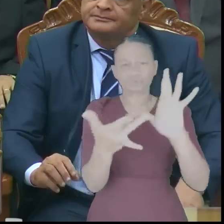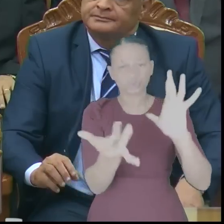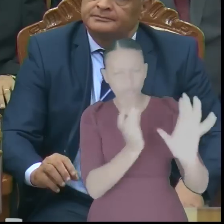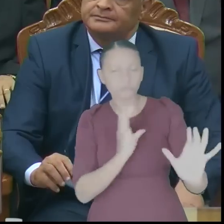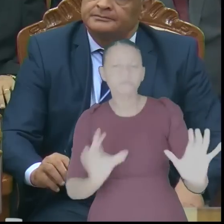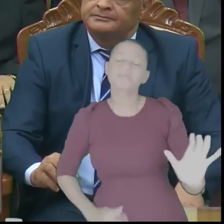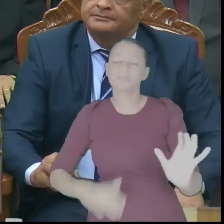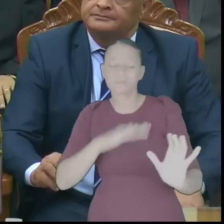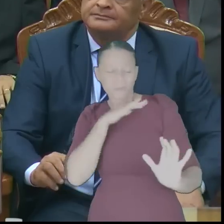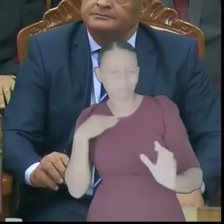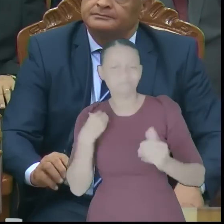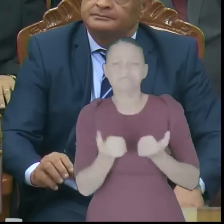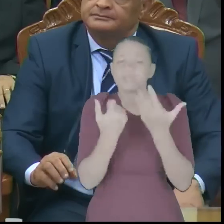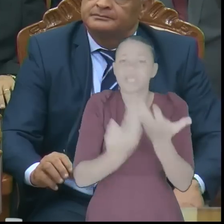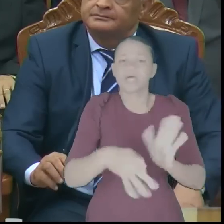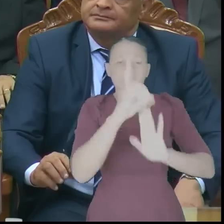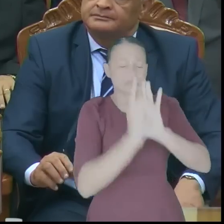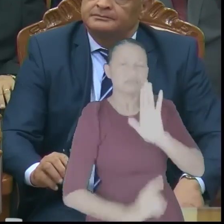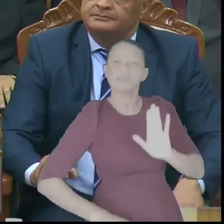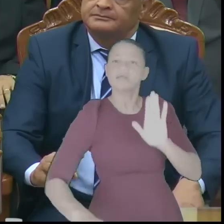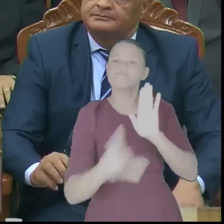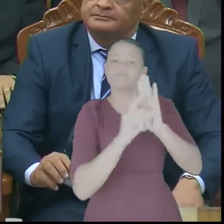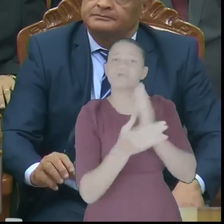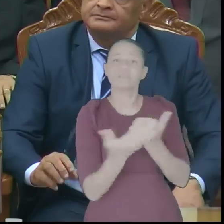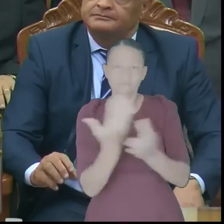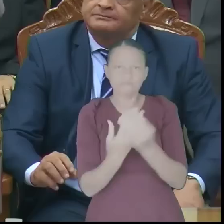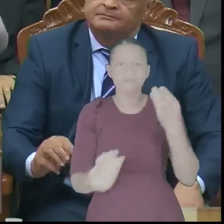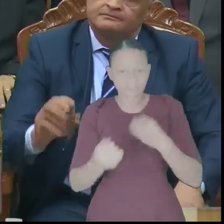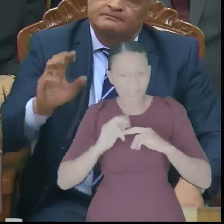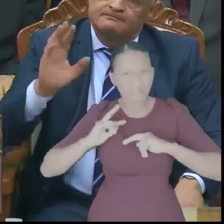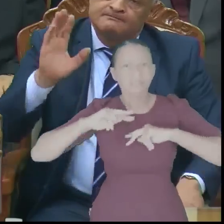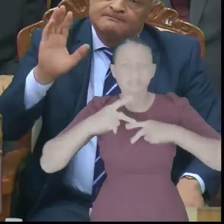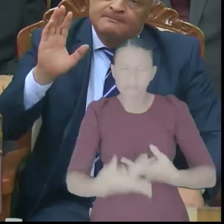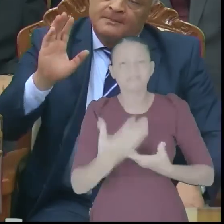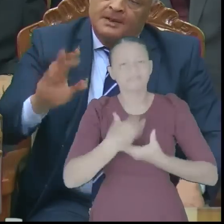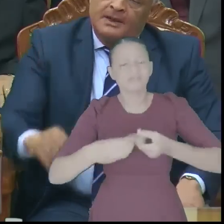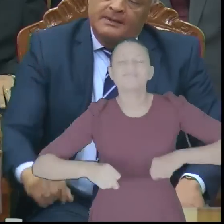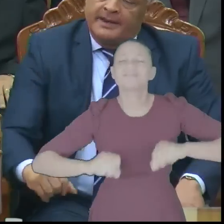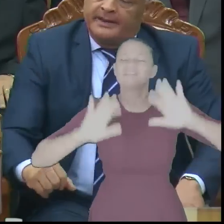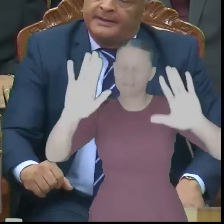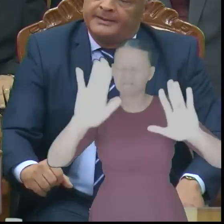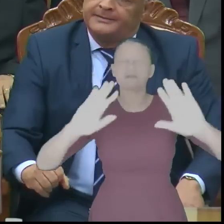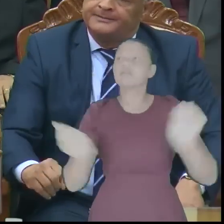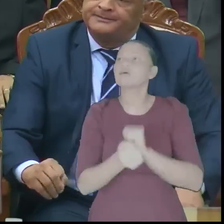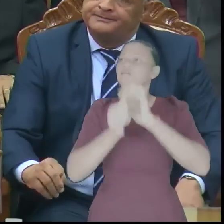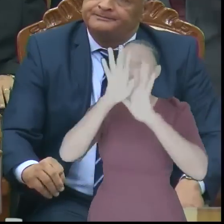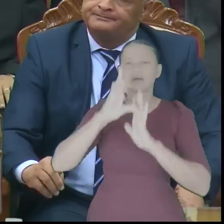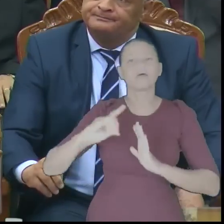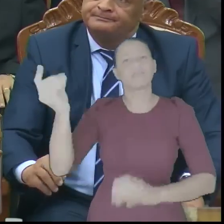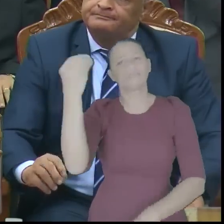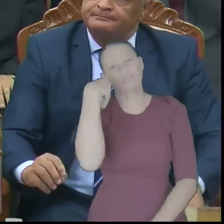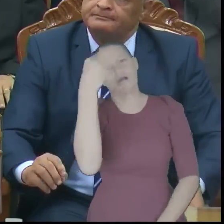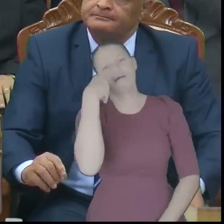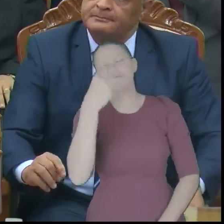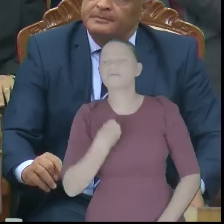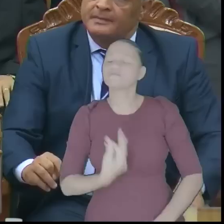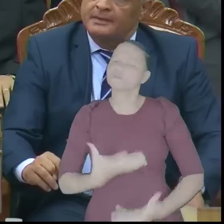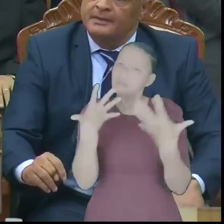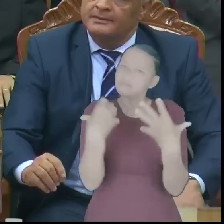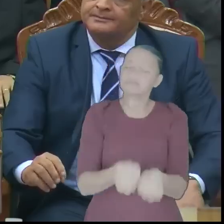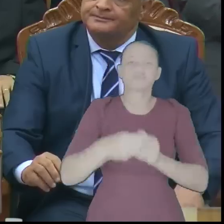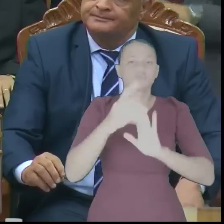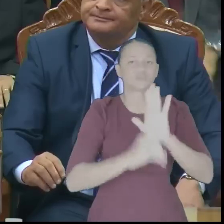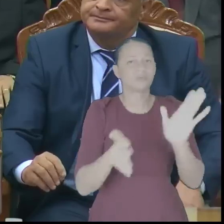legal. Então, se você é herdeiro, levanta a mão aí, dá um glória a Deus, porque esse glória está fraco para quem recebeu o direito de